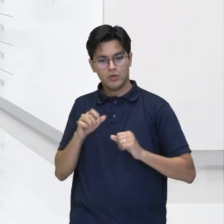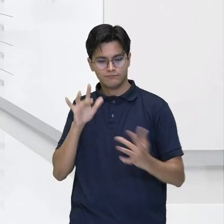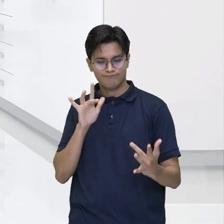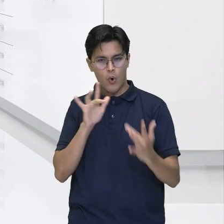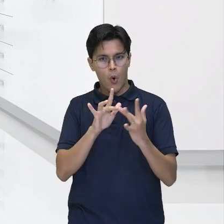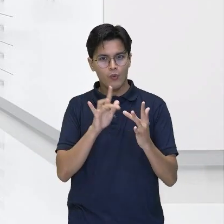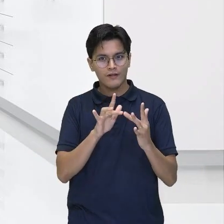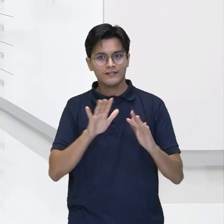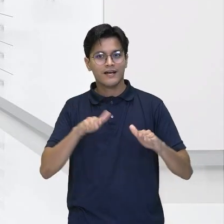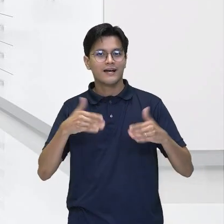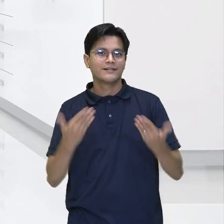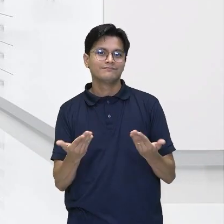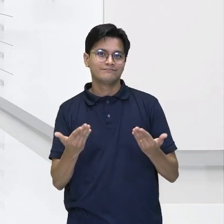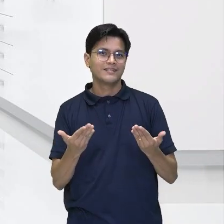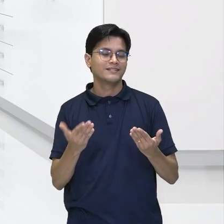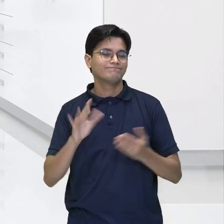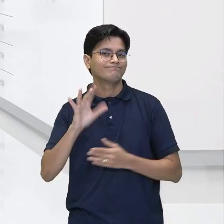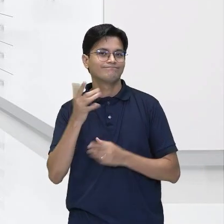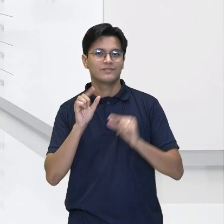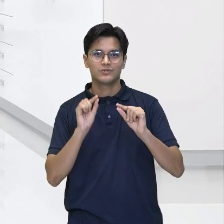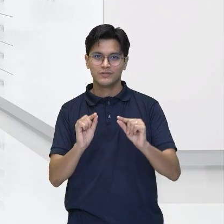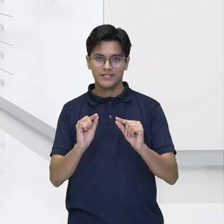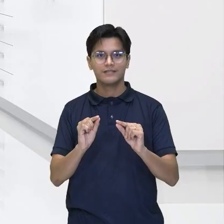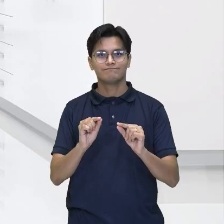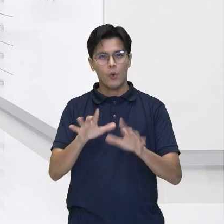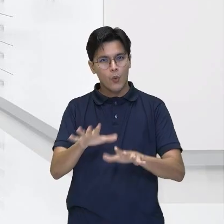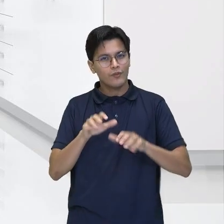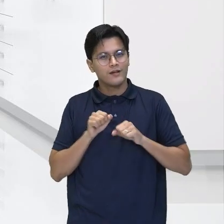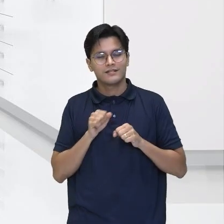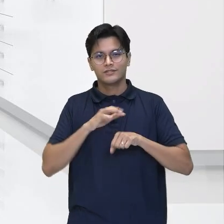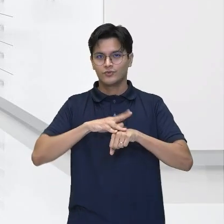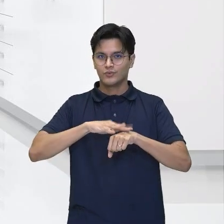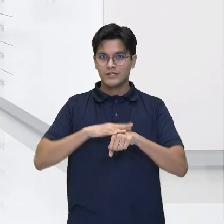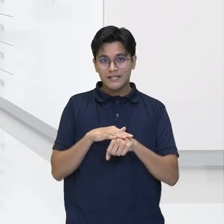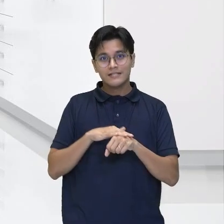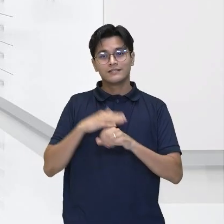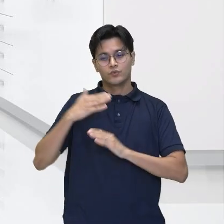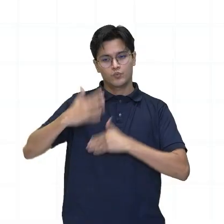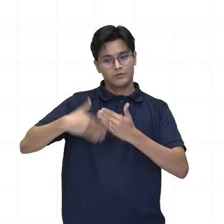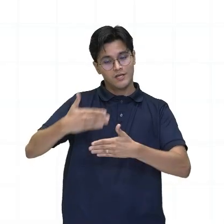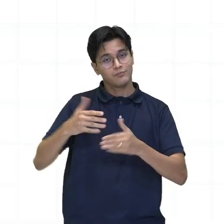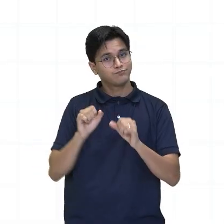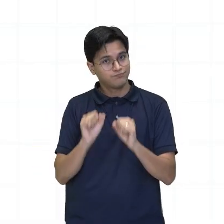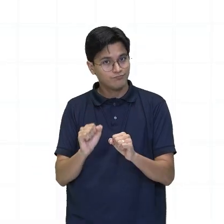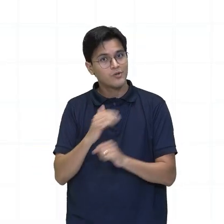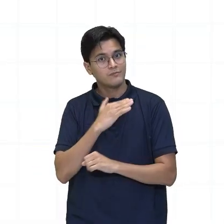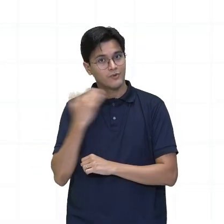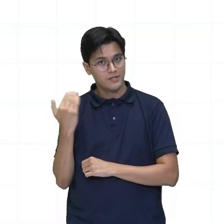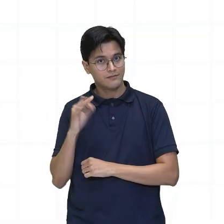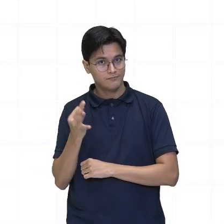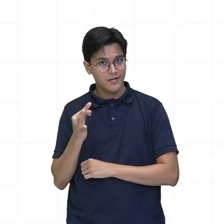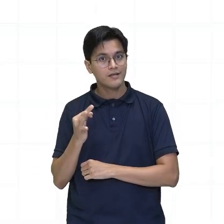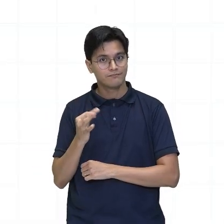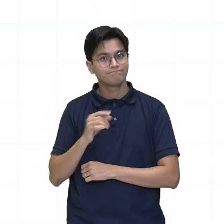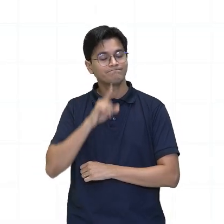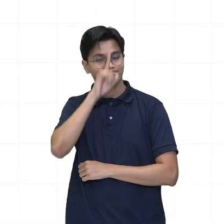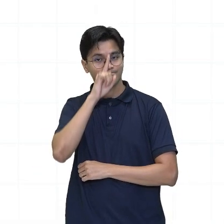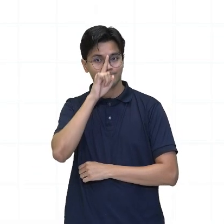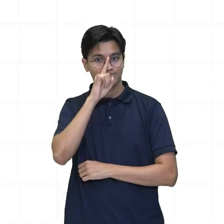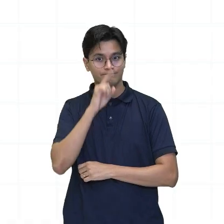a óbito, né? Morrer, tá bom? Vamos lá para a ascaridíase, que é uma outra doença de veiculação